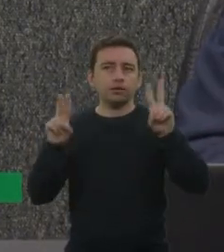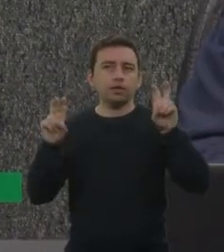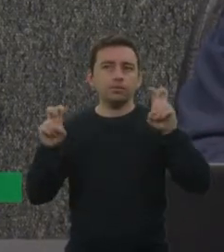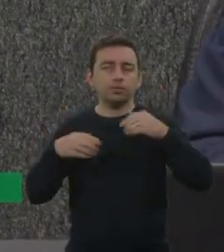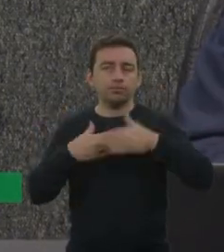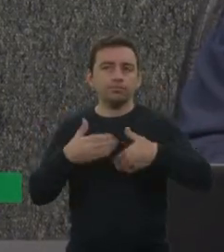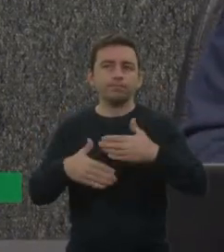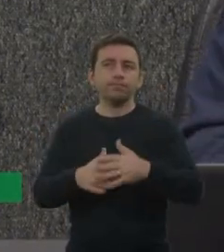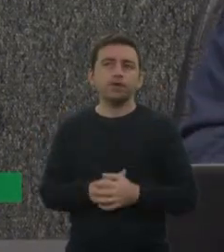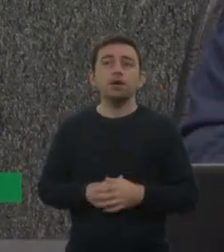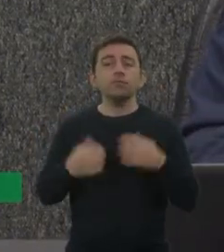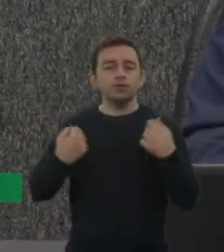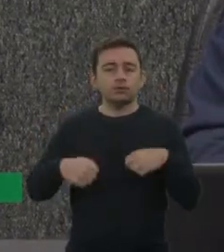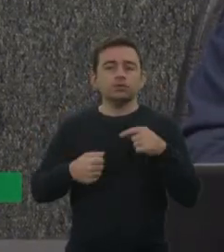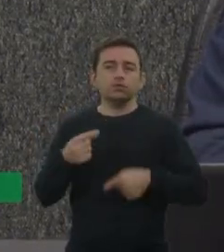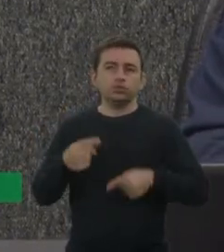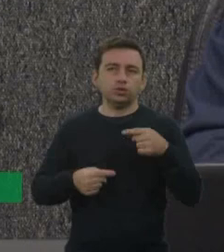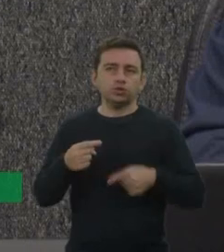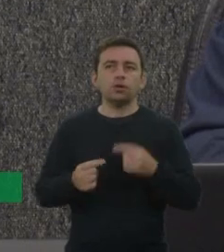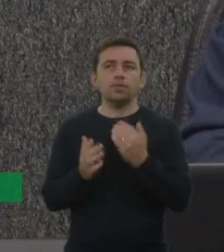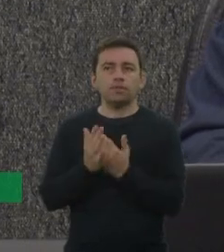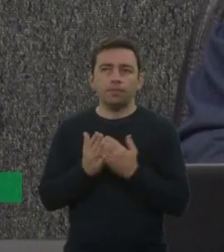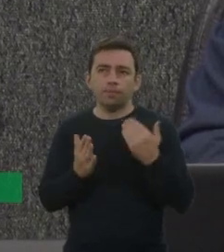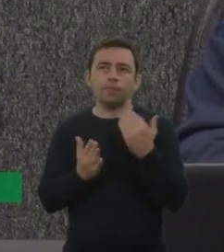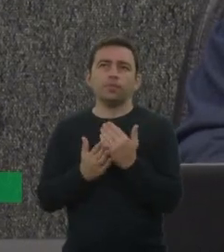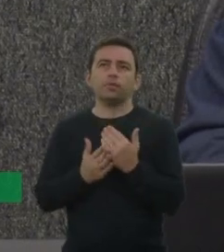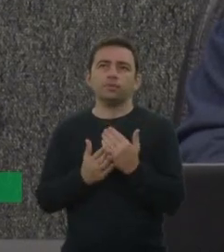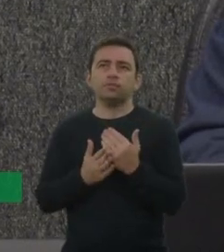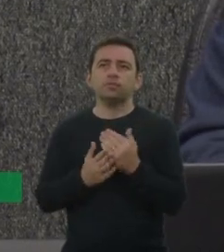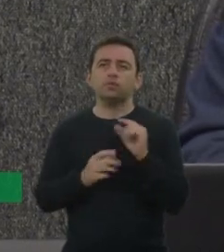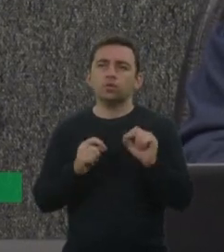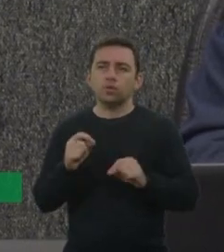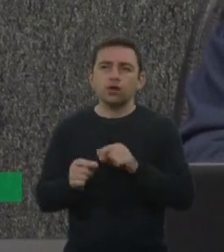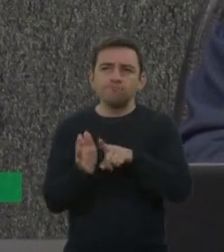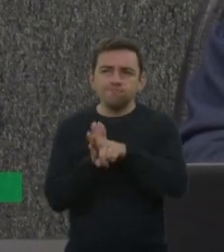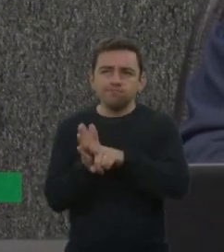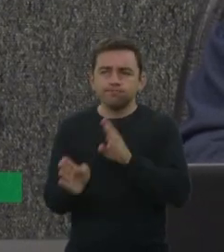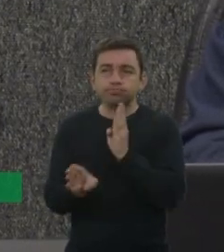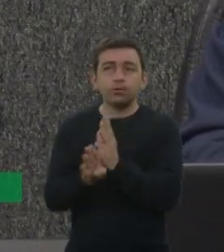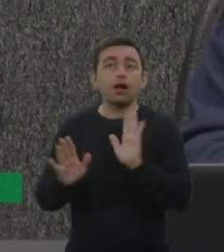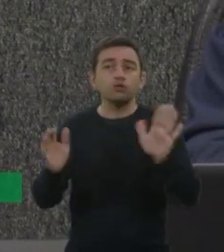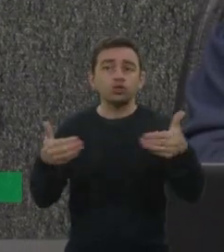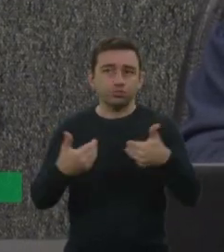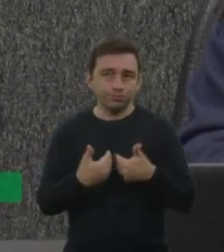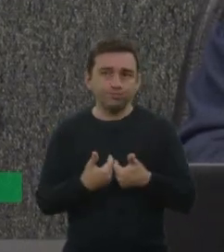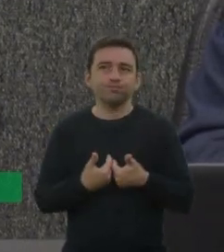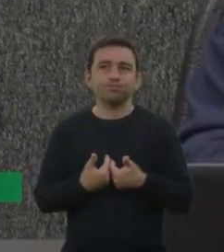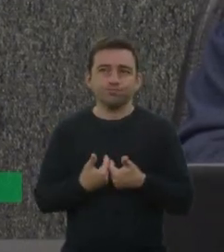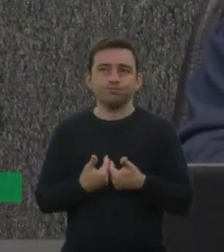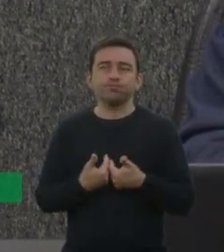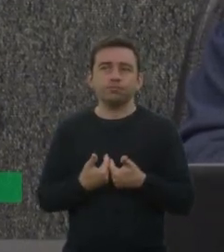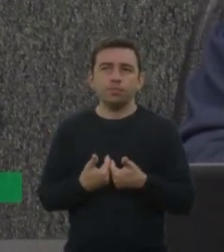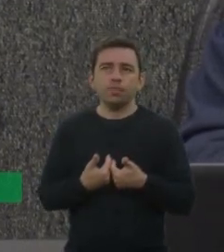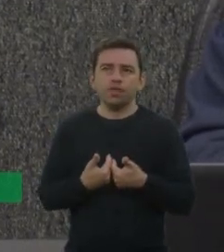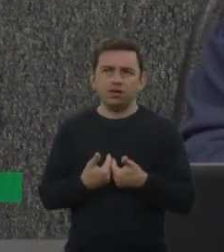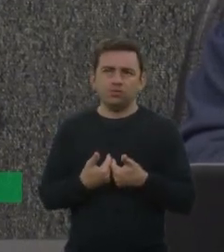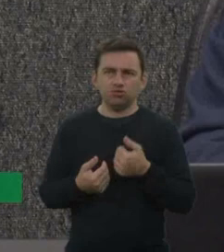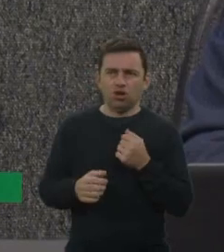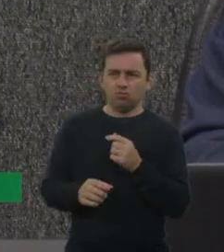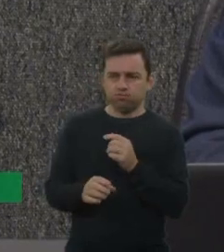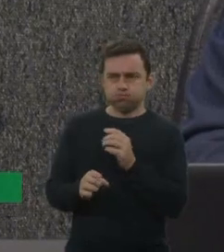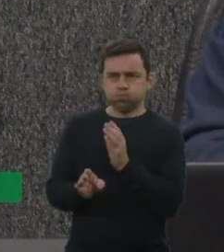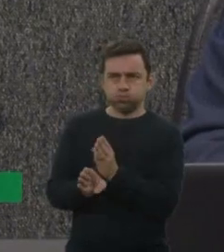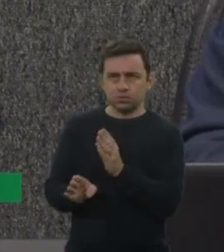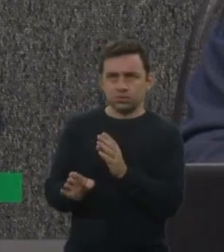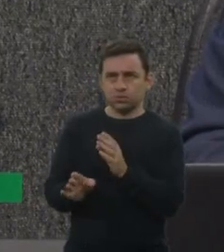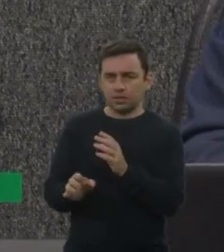precisamos discutir um pouco mais, estamos ainda no mês, o diagnóstico do autismo. Será que estamos acertando o